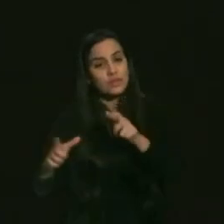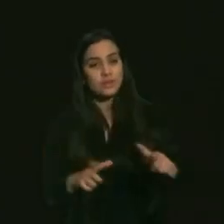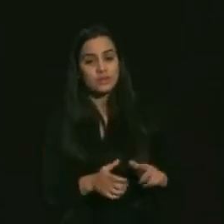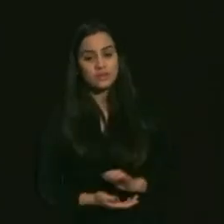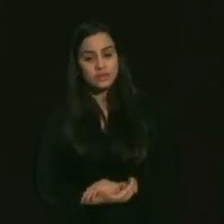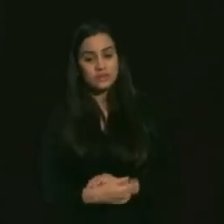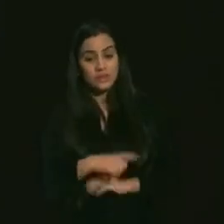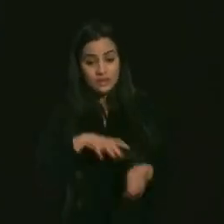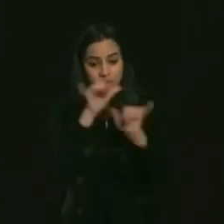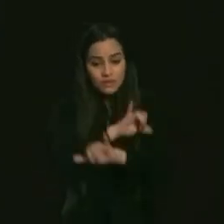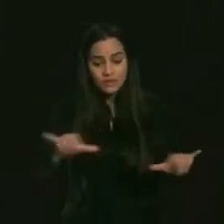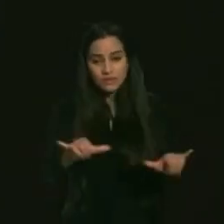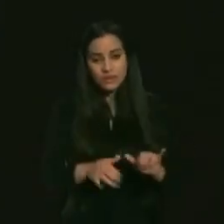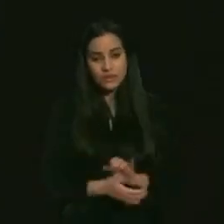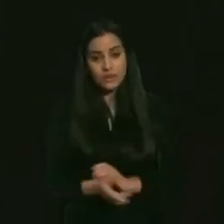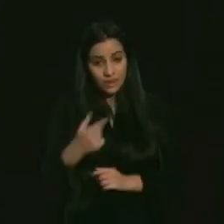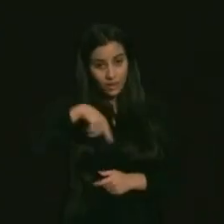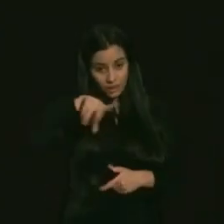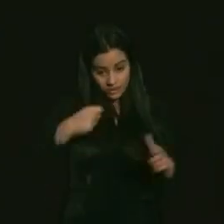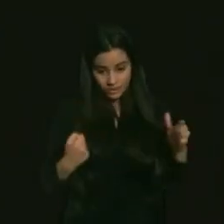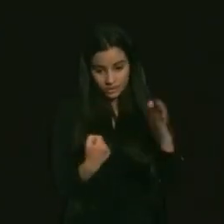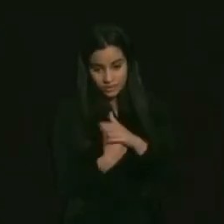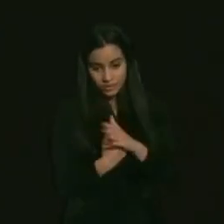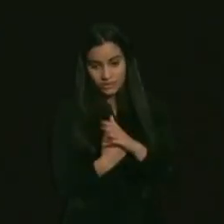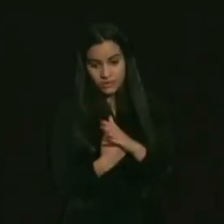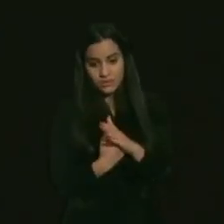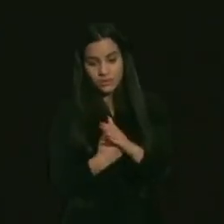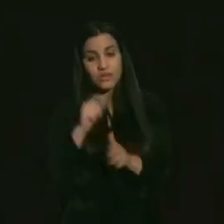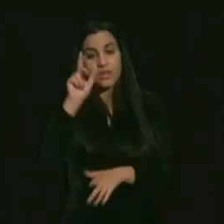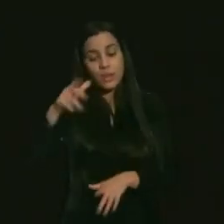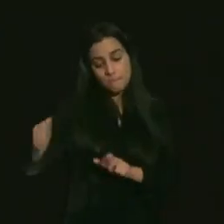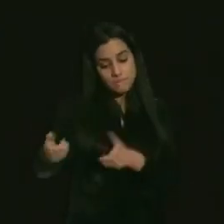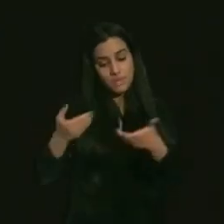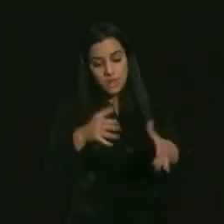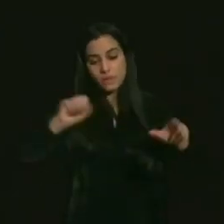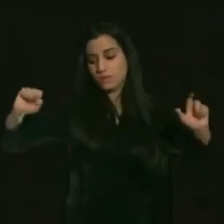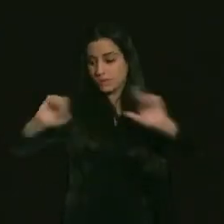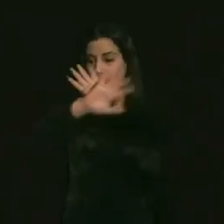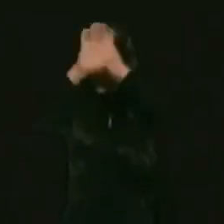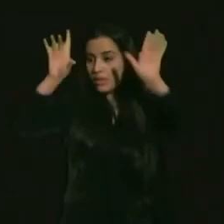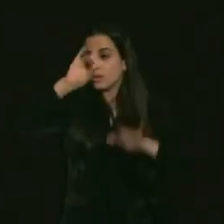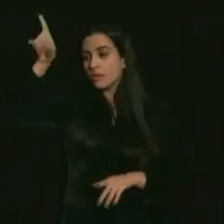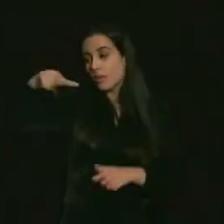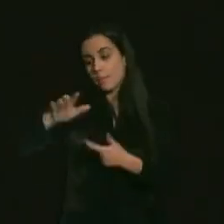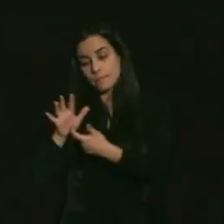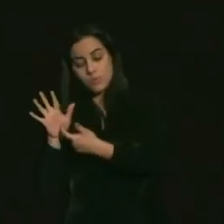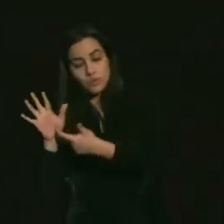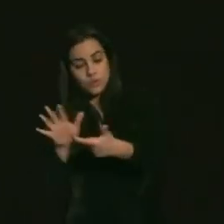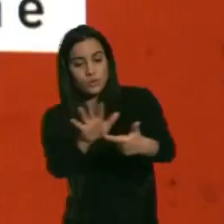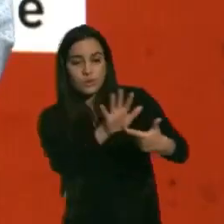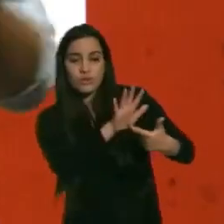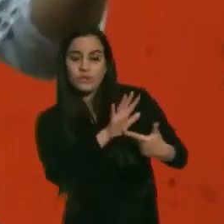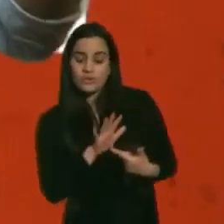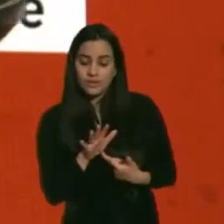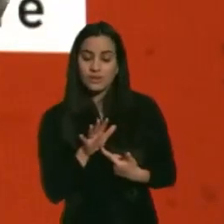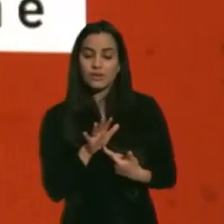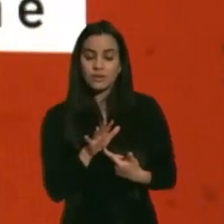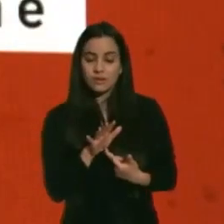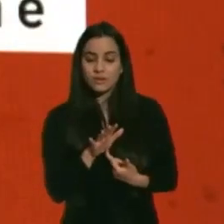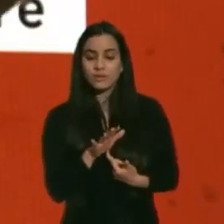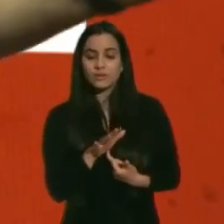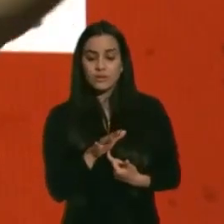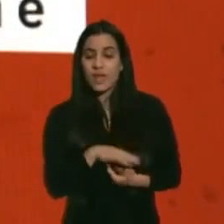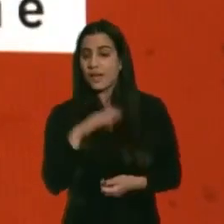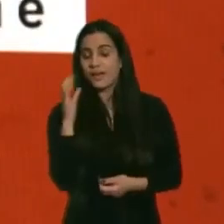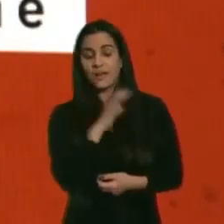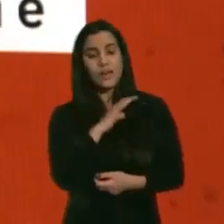Deixa eu te dizer, a sua satisfação virá quando a glória de Deus for manifestada um dia. Num piscar